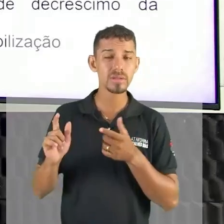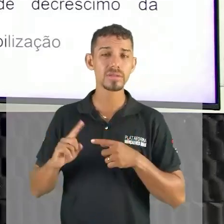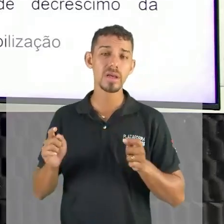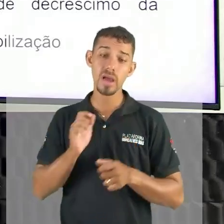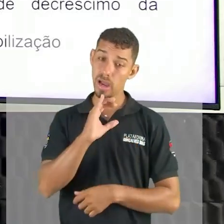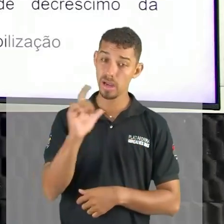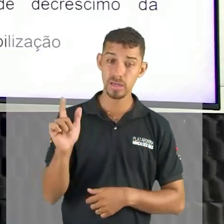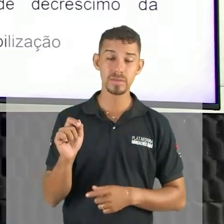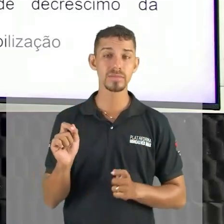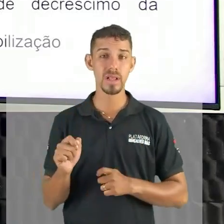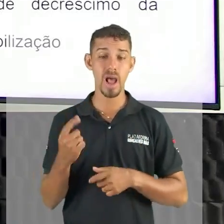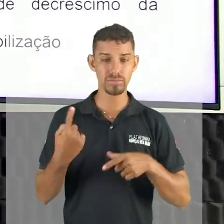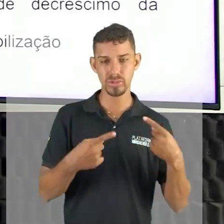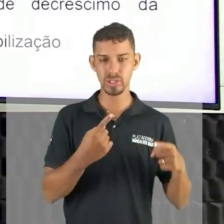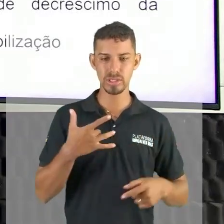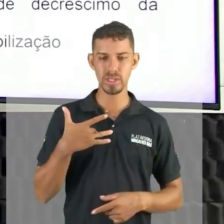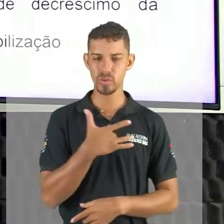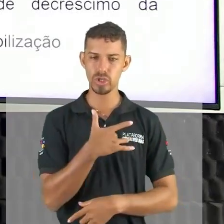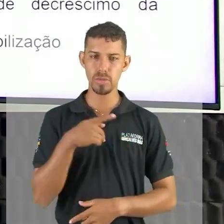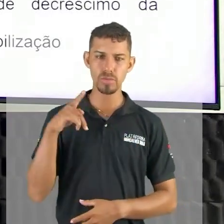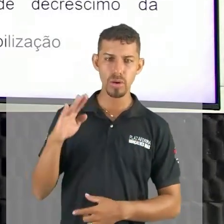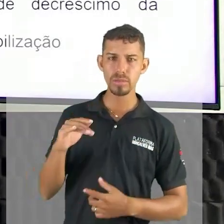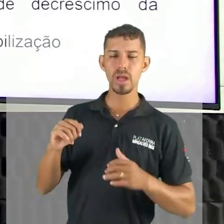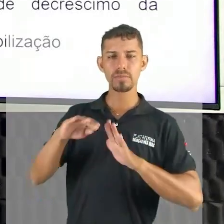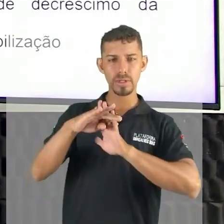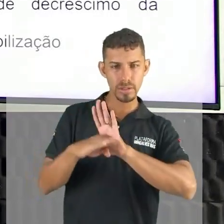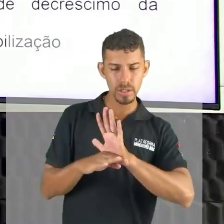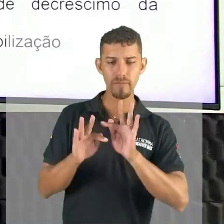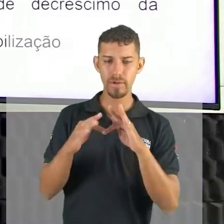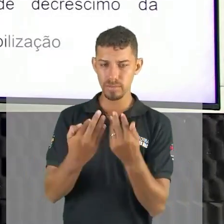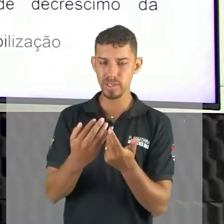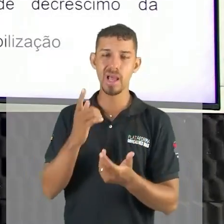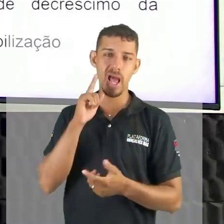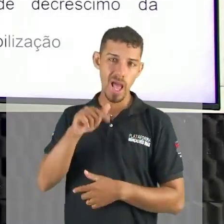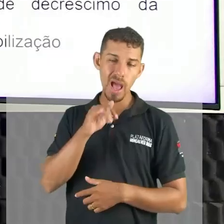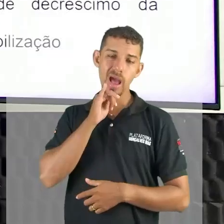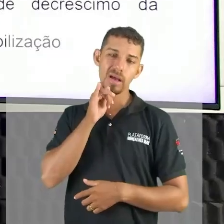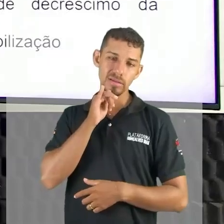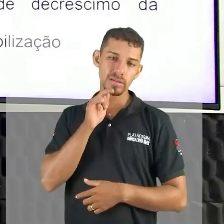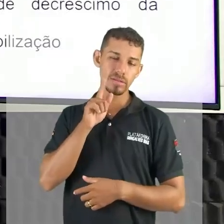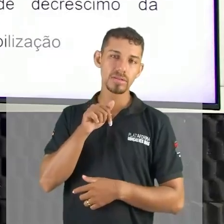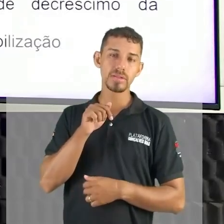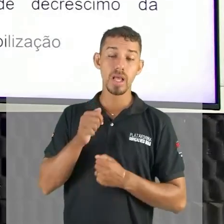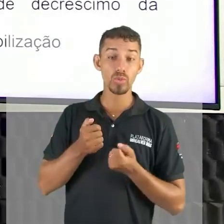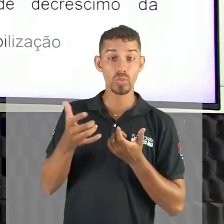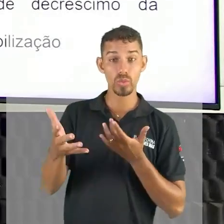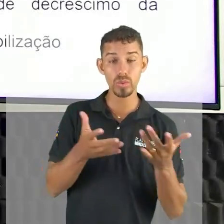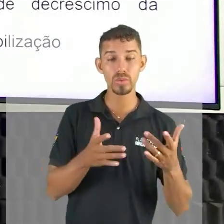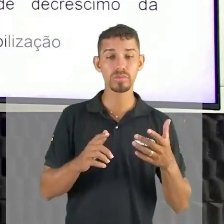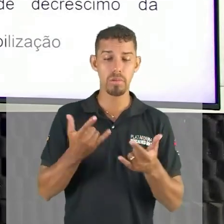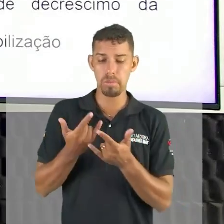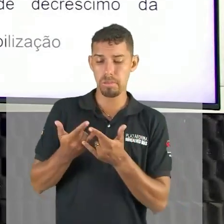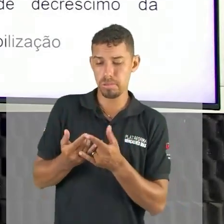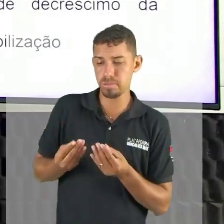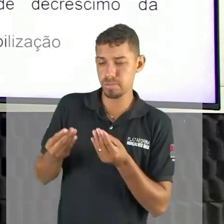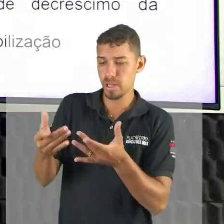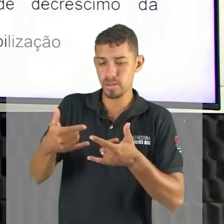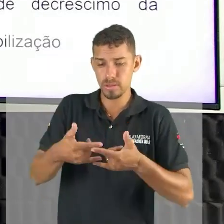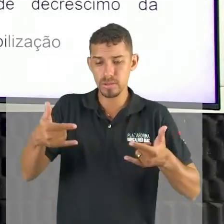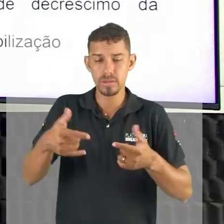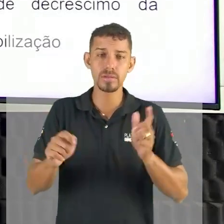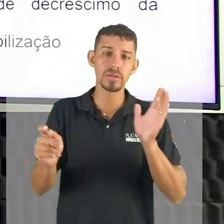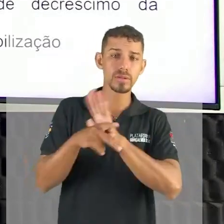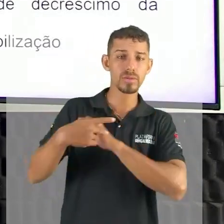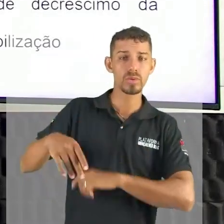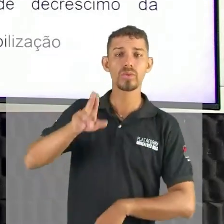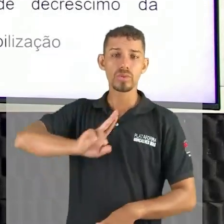as políticas de saúde pública com o planejamento familiar, que é exatamente a distribuição de preservativos e, claro, o